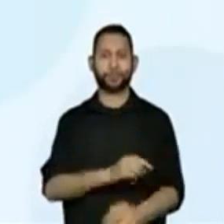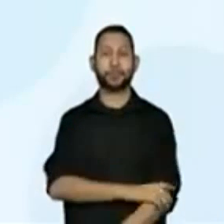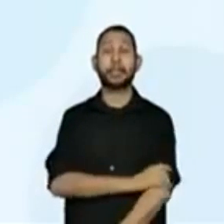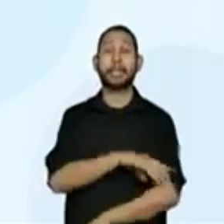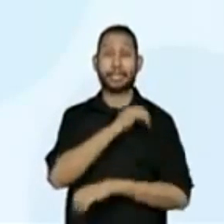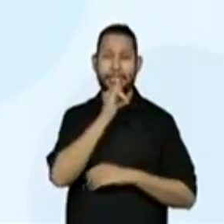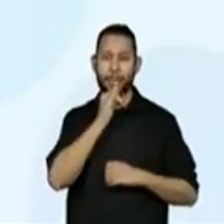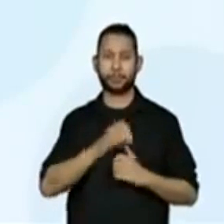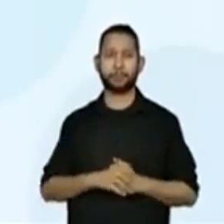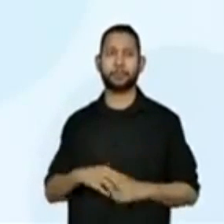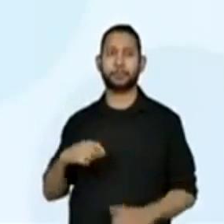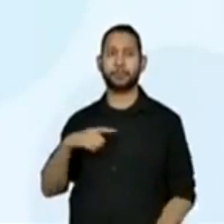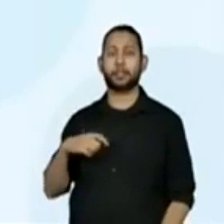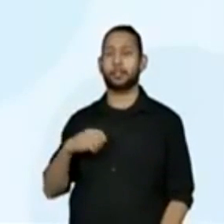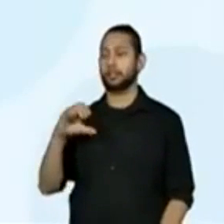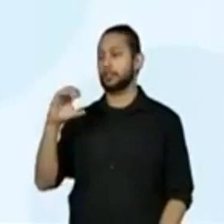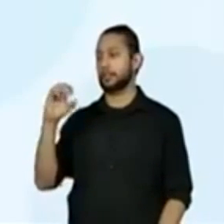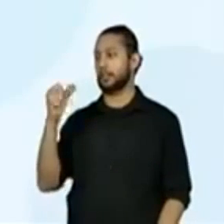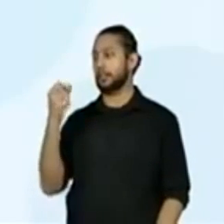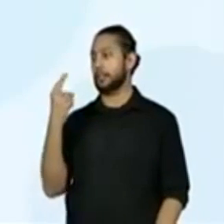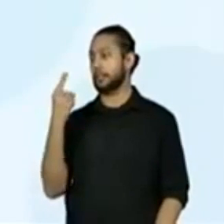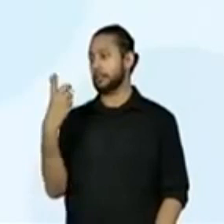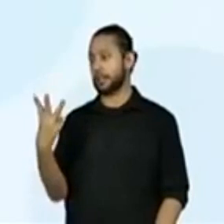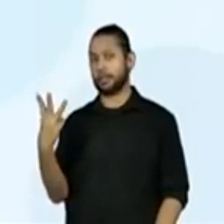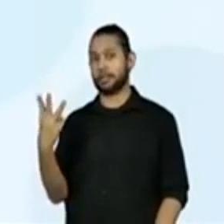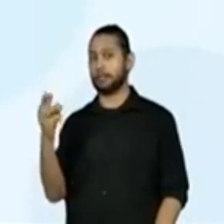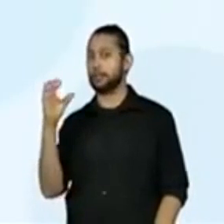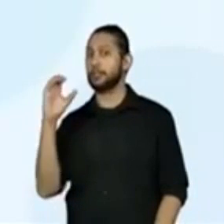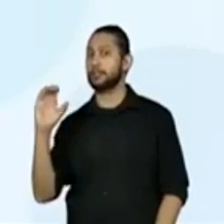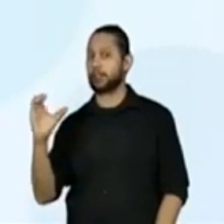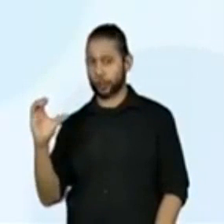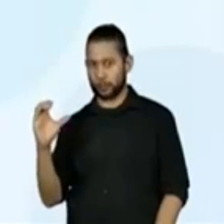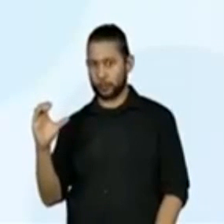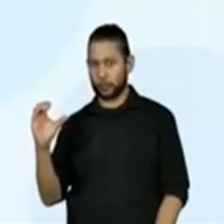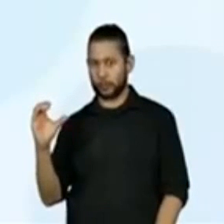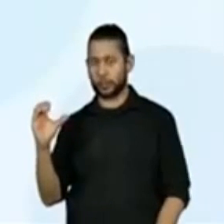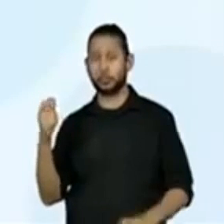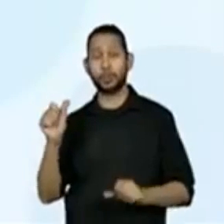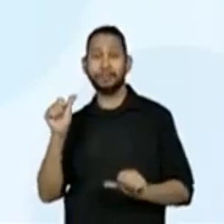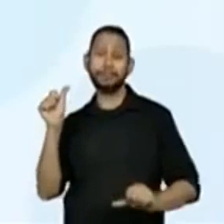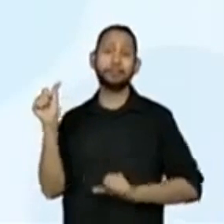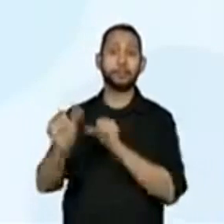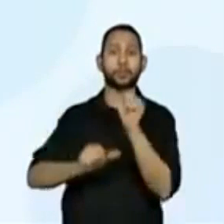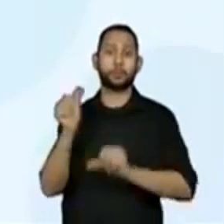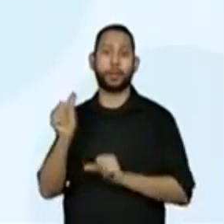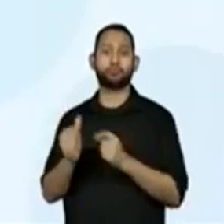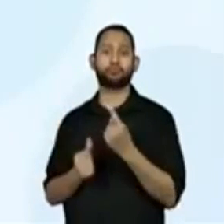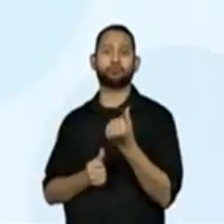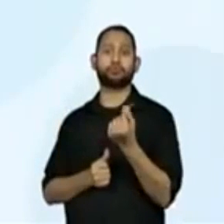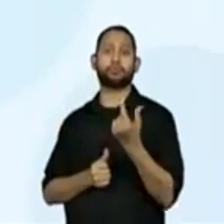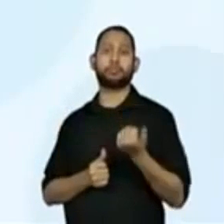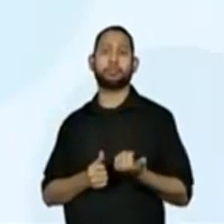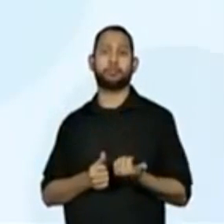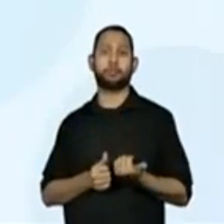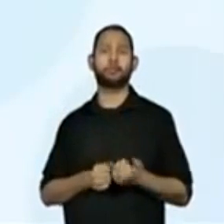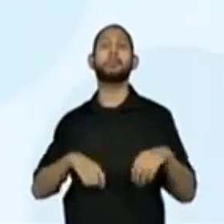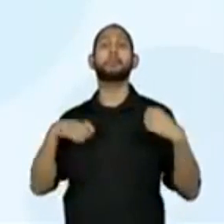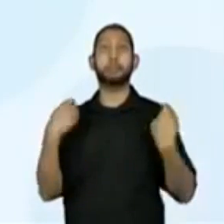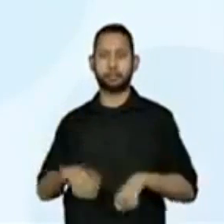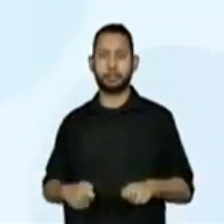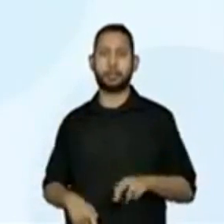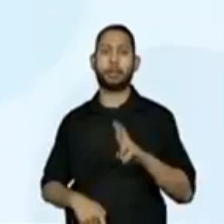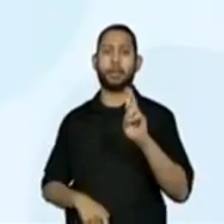exemplo, 13 centavos, certo? A gente vai ter que transformar esses 13 centavos em uma